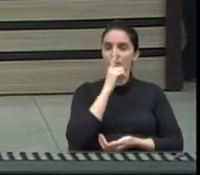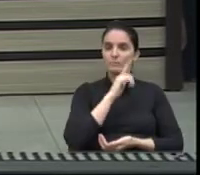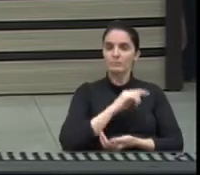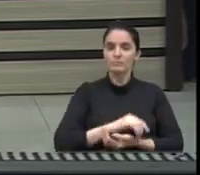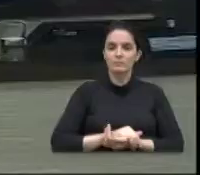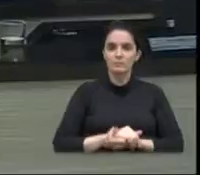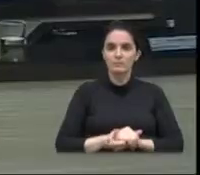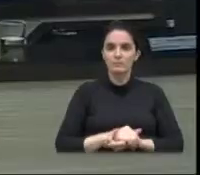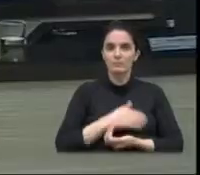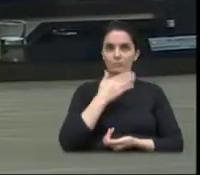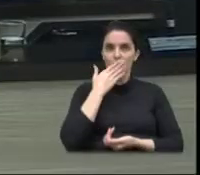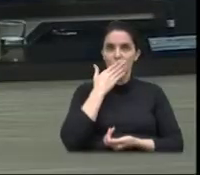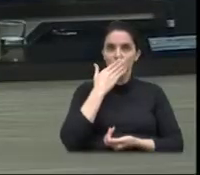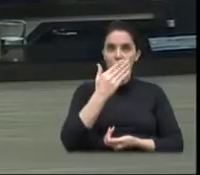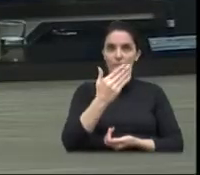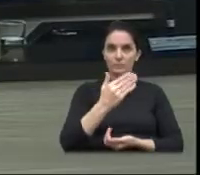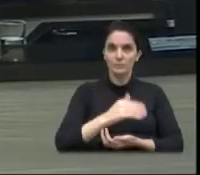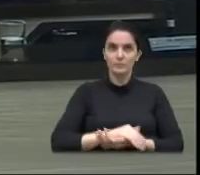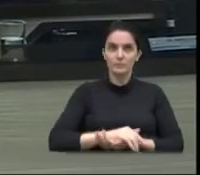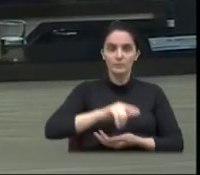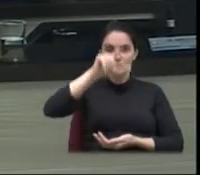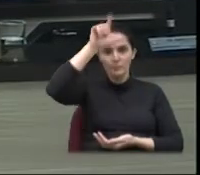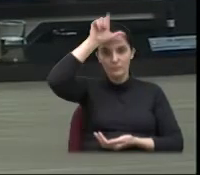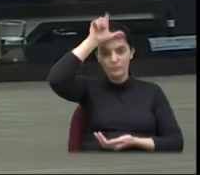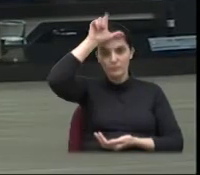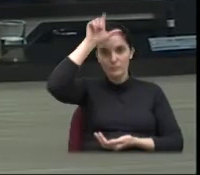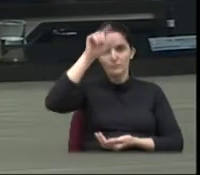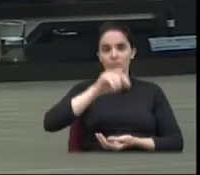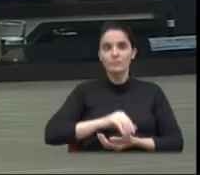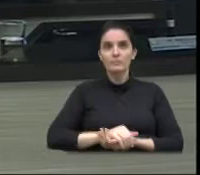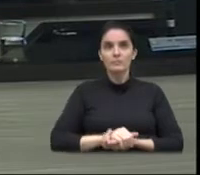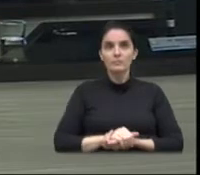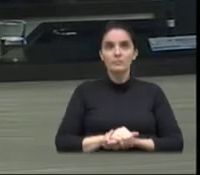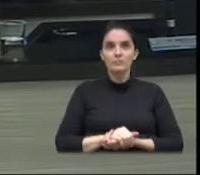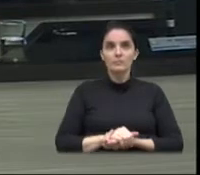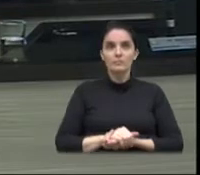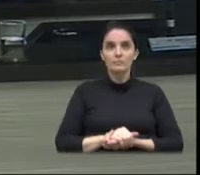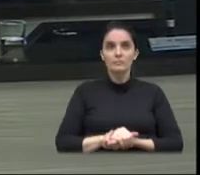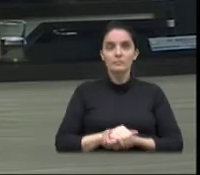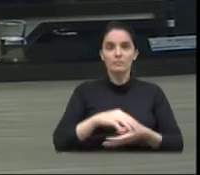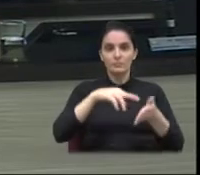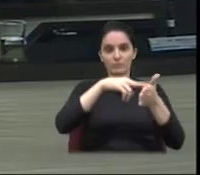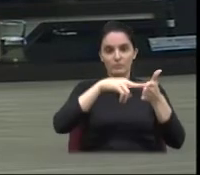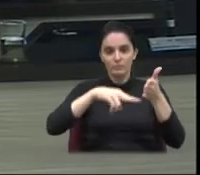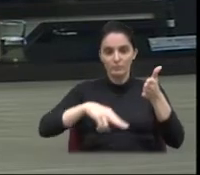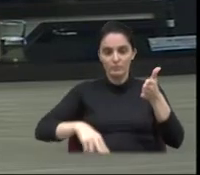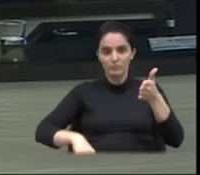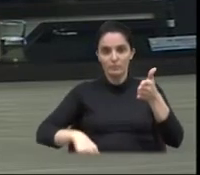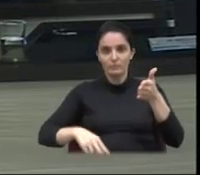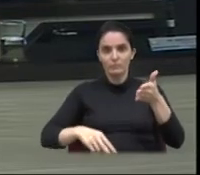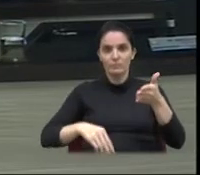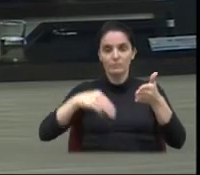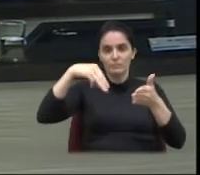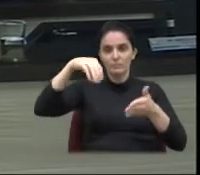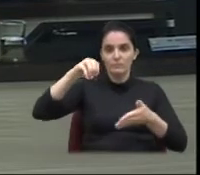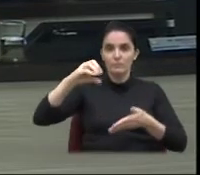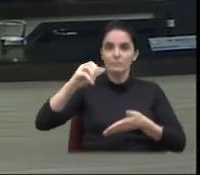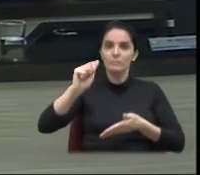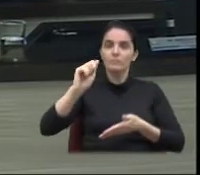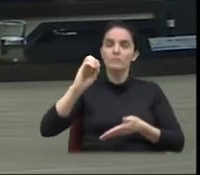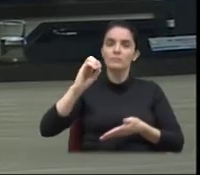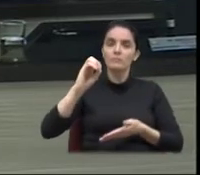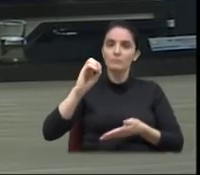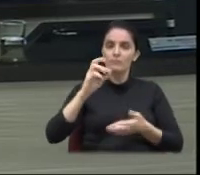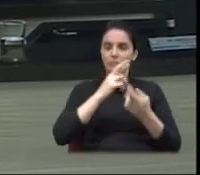faço uma solicitação para os líderes de bloco que aprovem para a gente possa ler com mais rapidez a moção, o